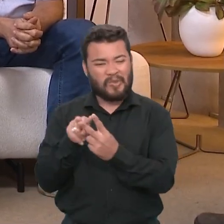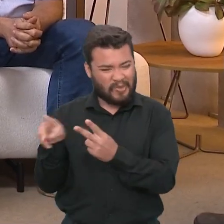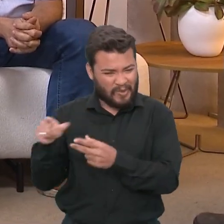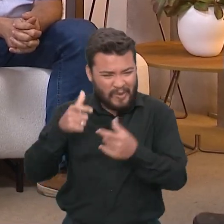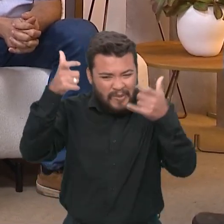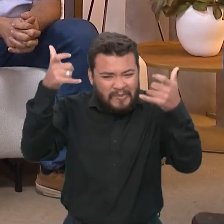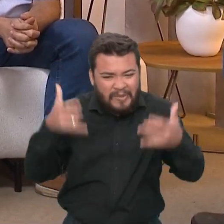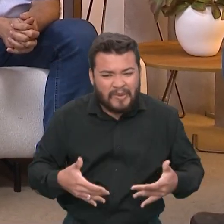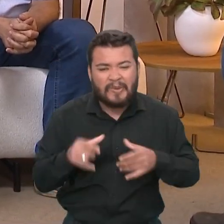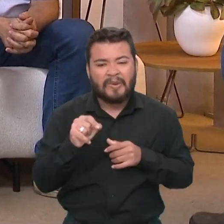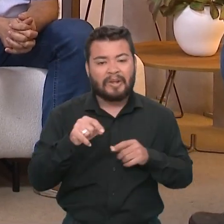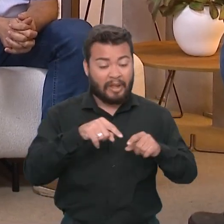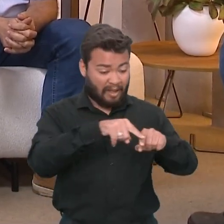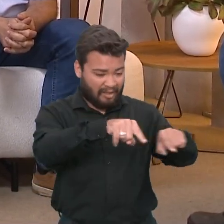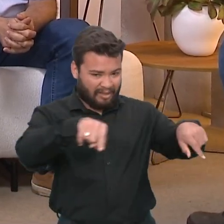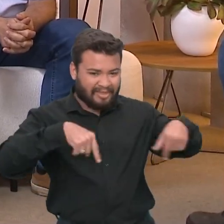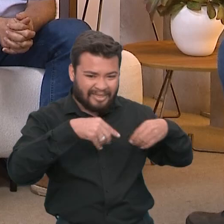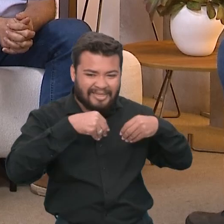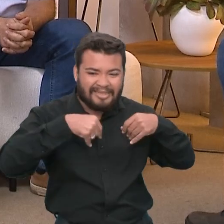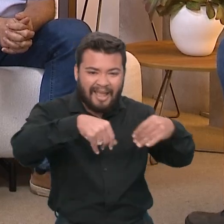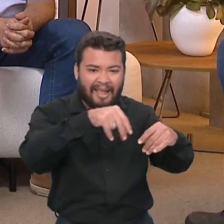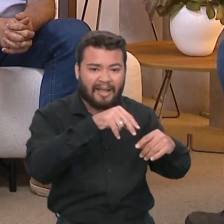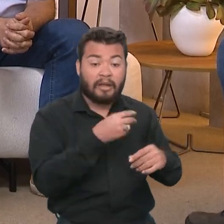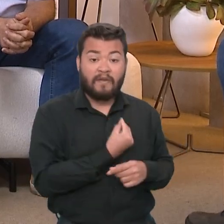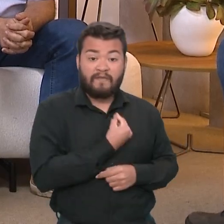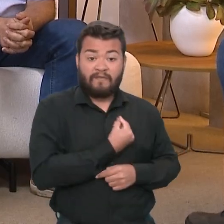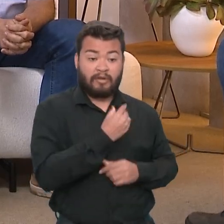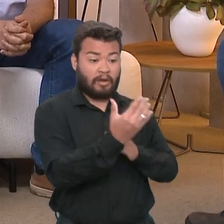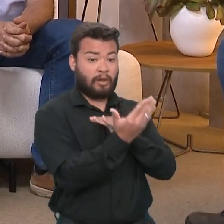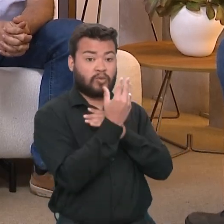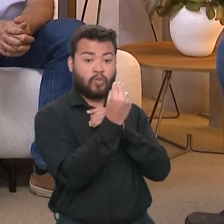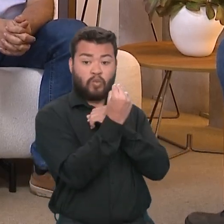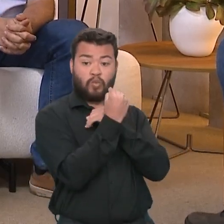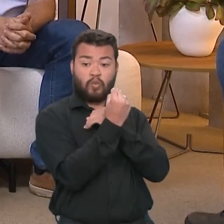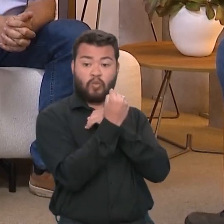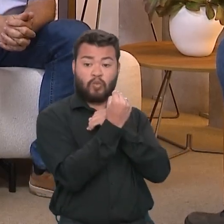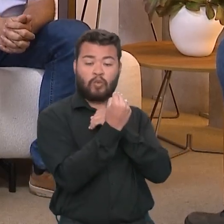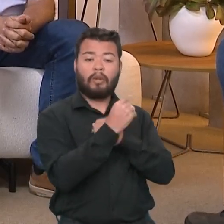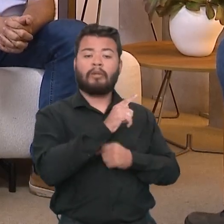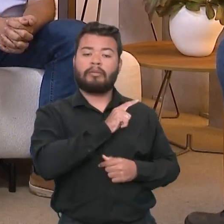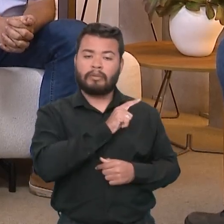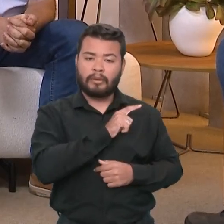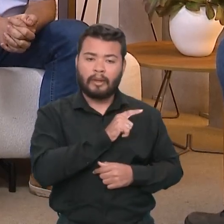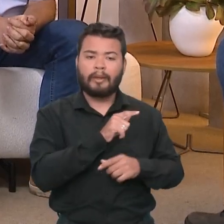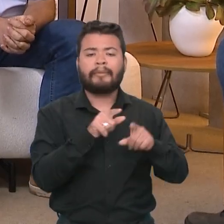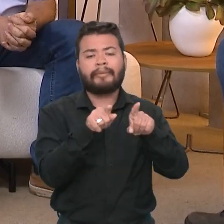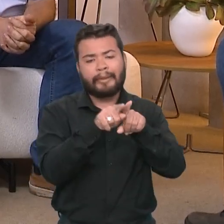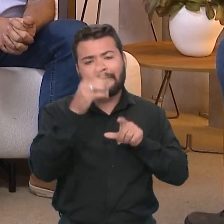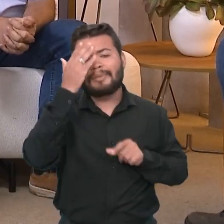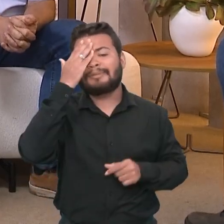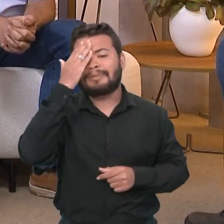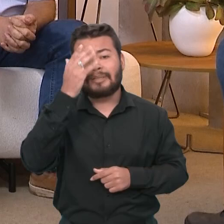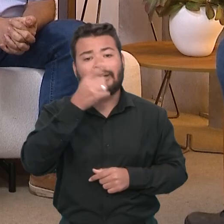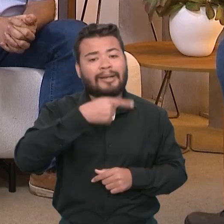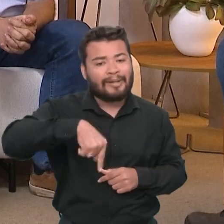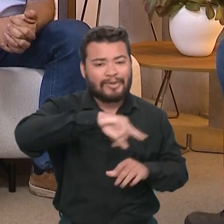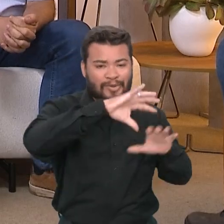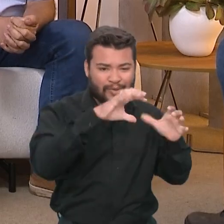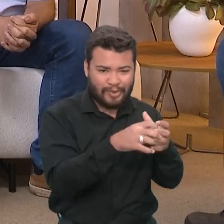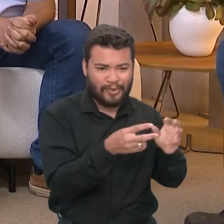uso da terra para subsistência, e mesmo com toda a precariedade, né,